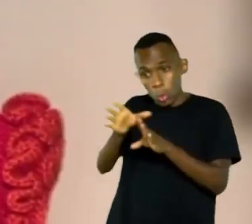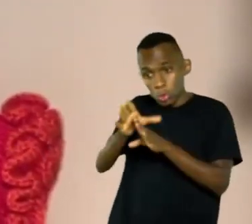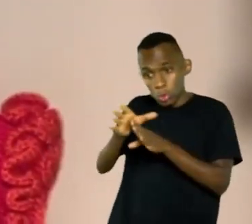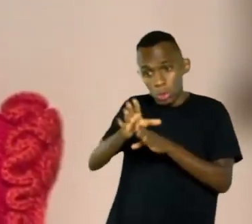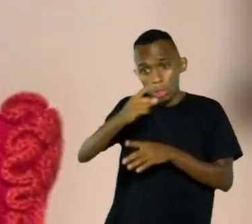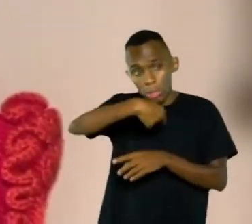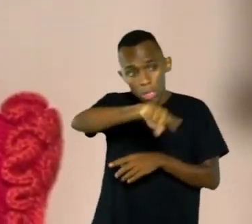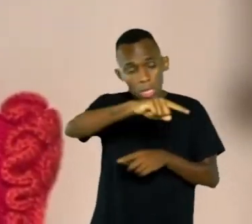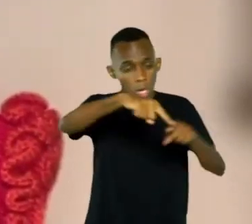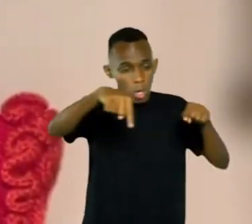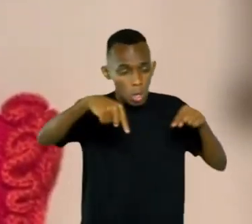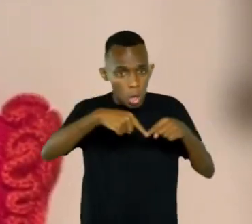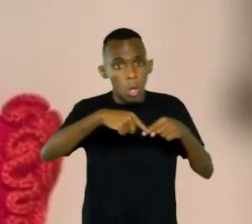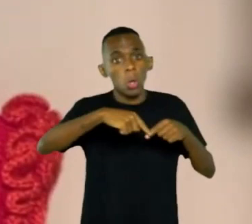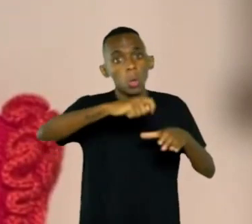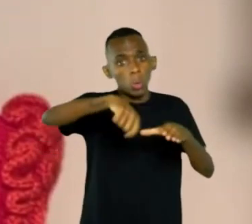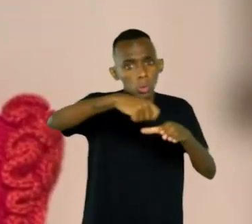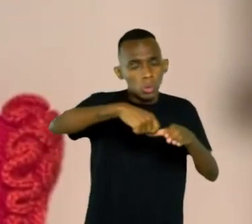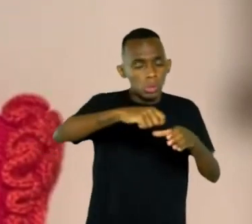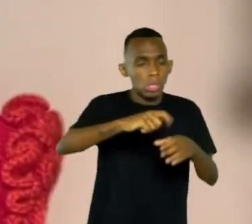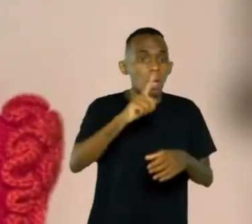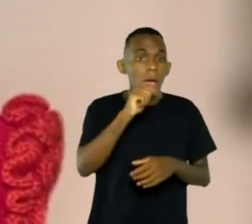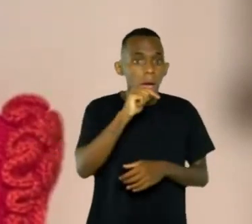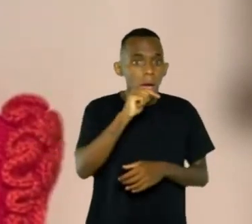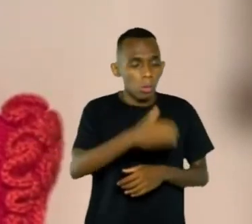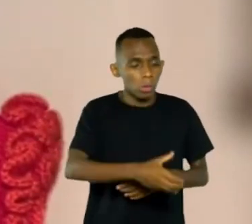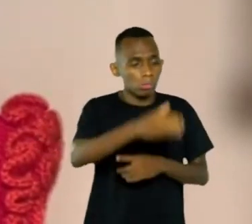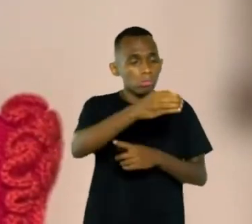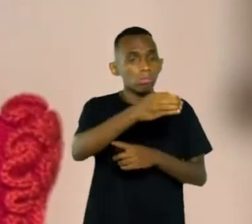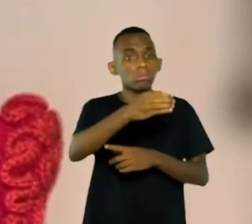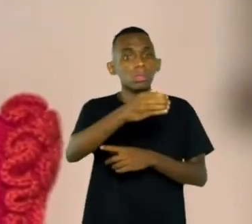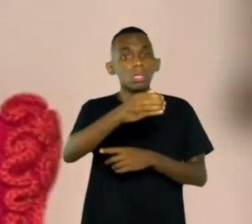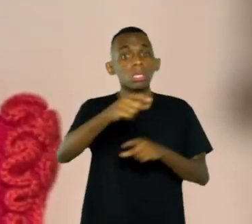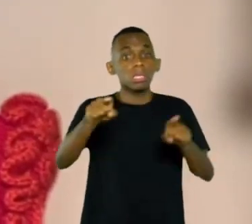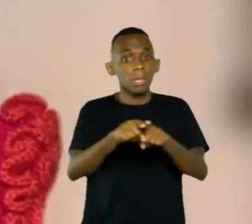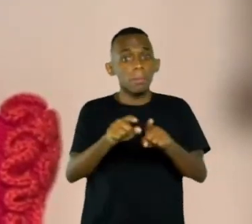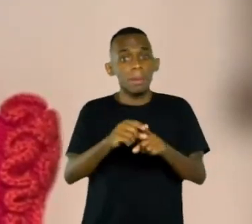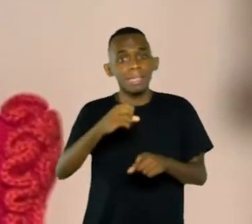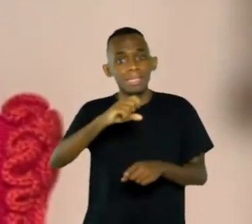cozinha, encheu um copo de água, pediu ao discípulo que pegasse um punhado de sal e